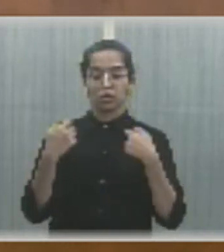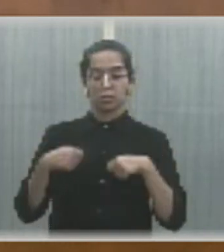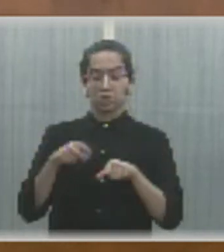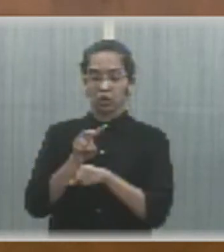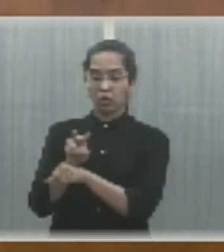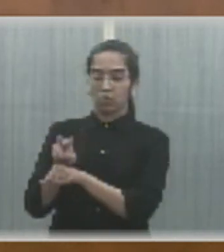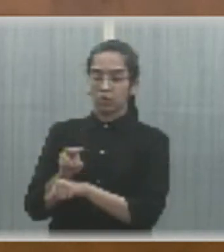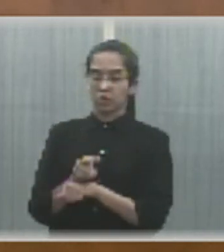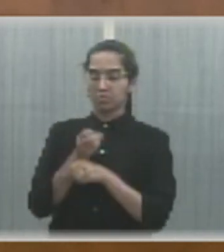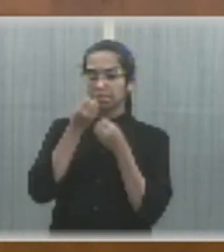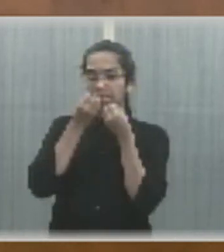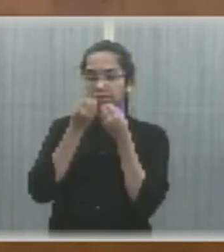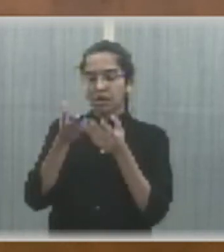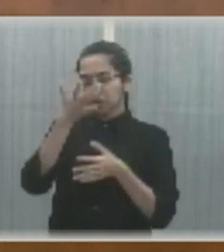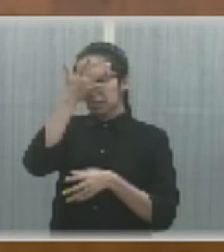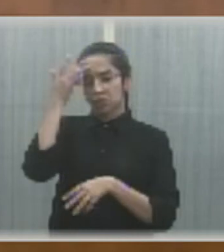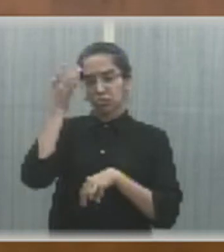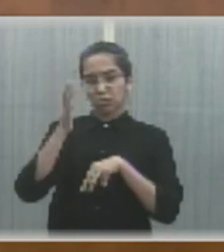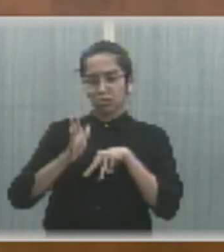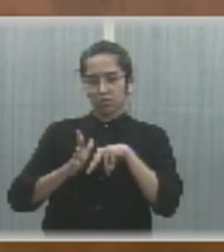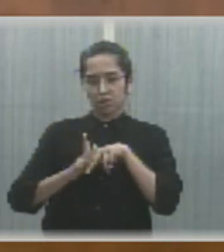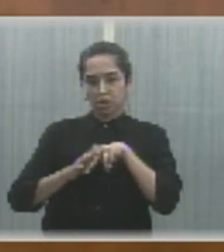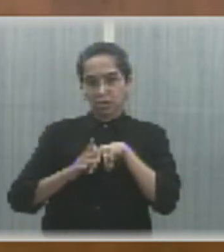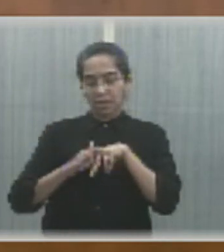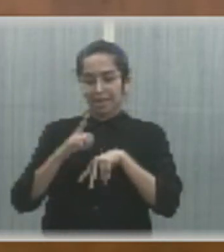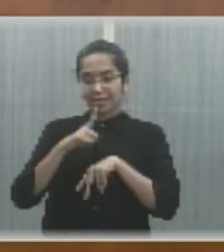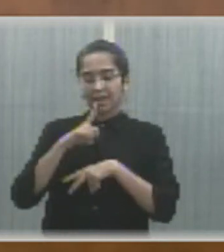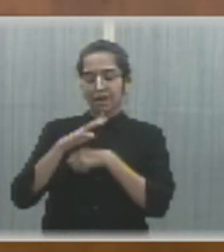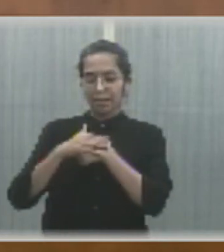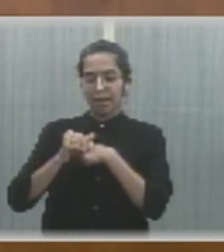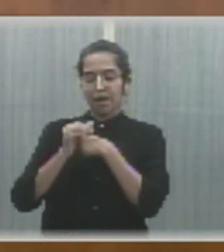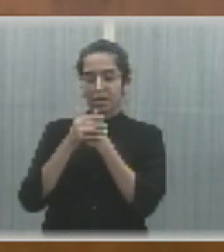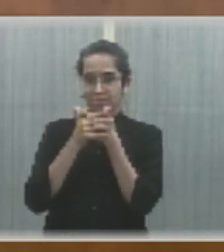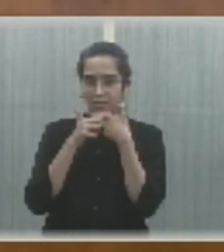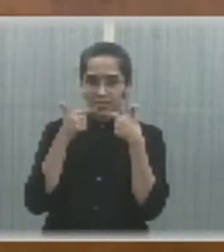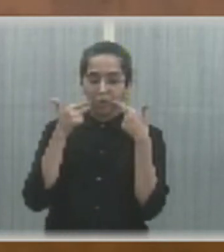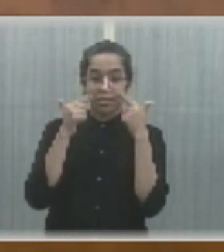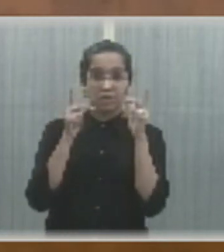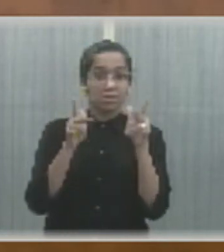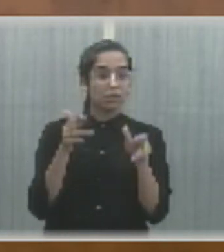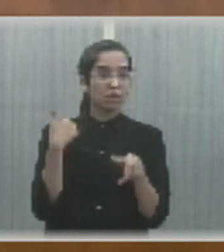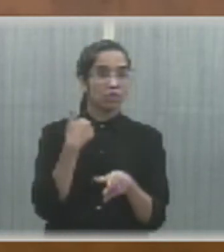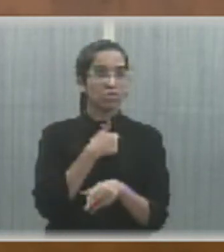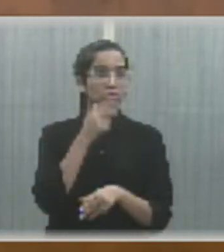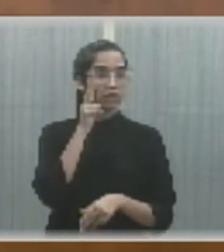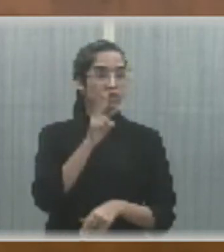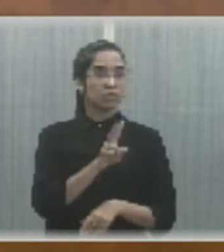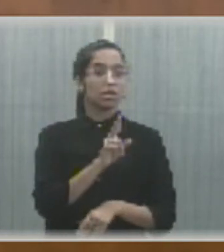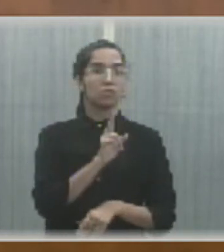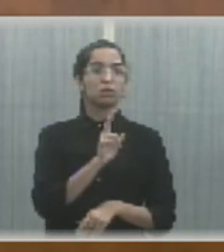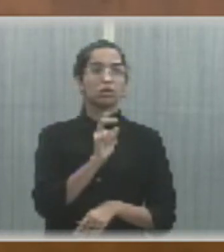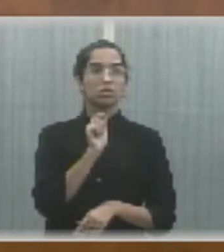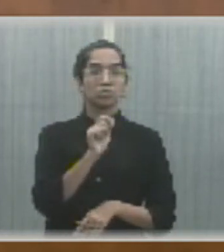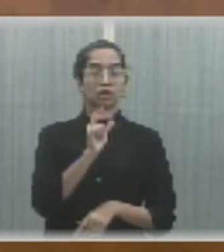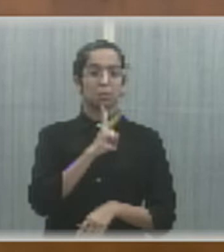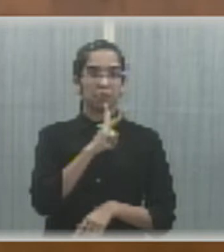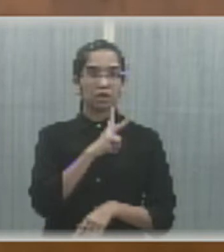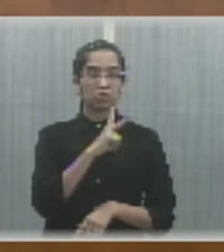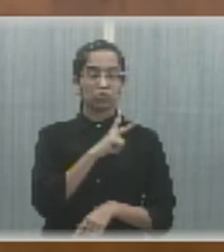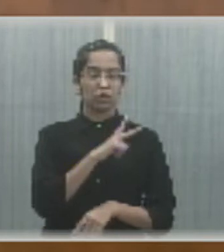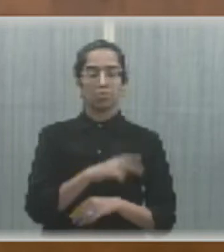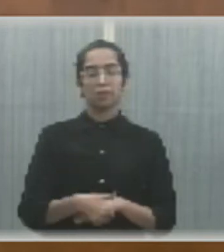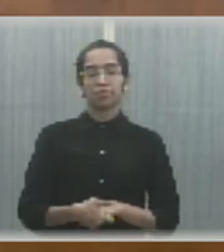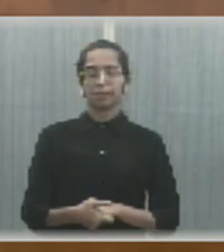o paciente, receber com carinho, com um sorriso, como a gente vê no serviço público, no serviço